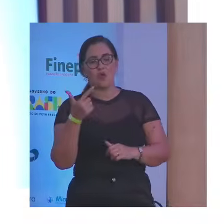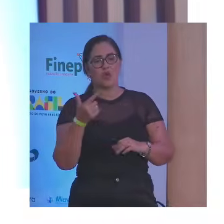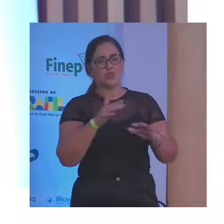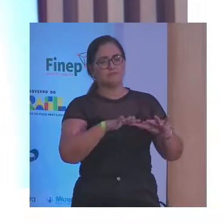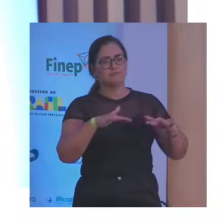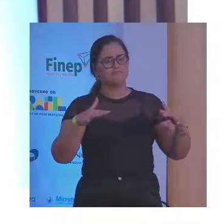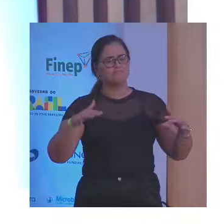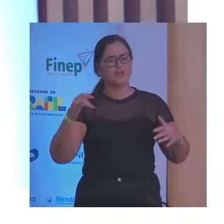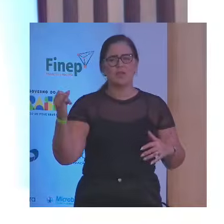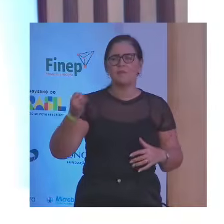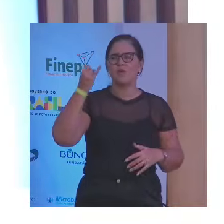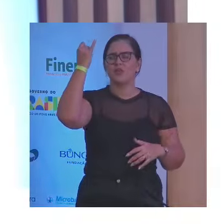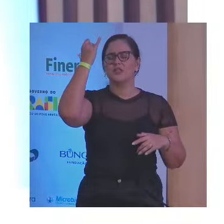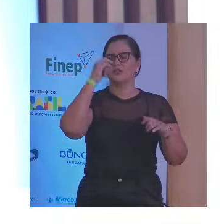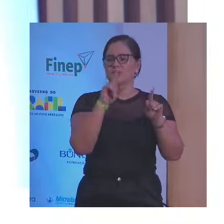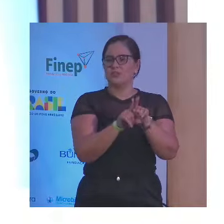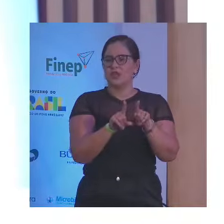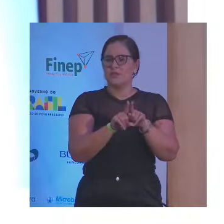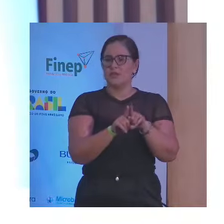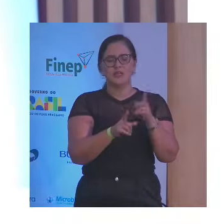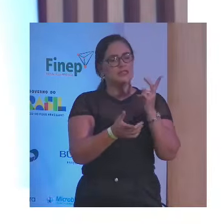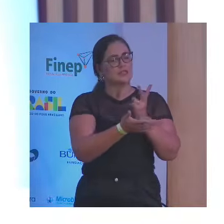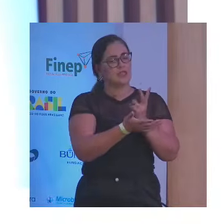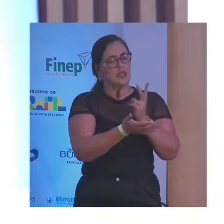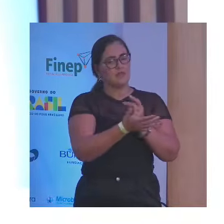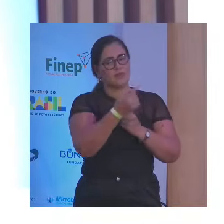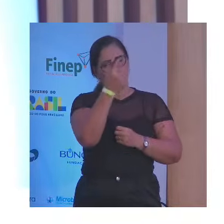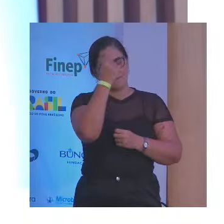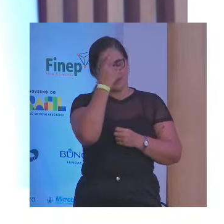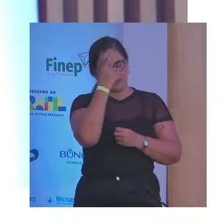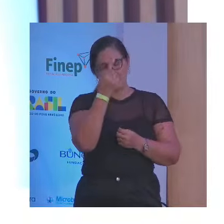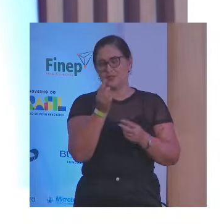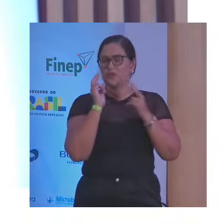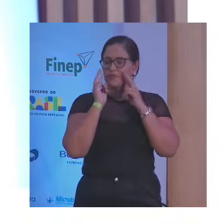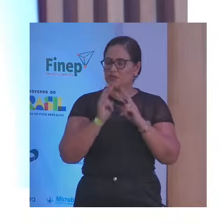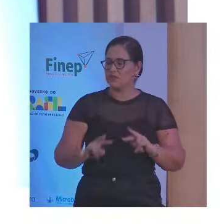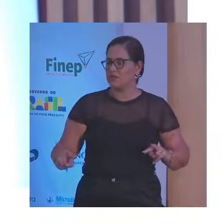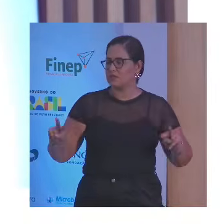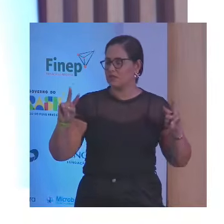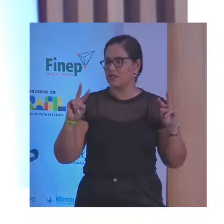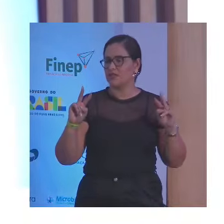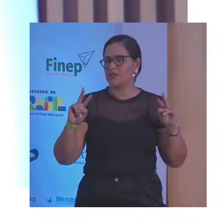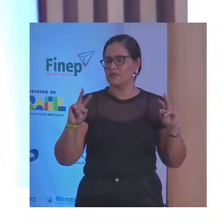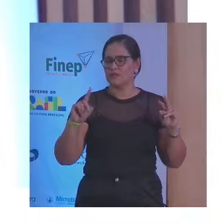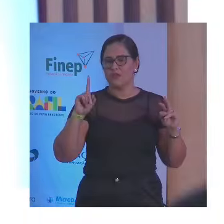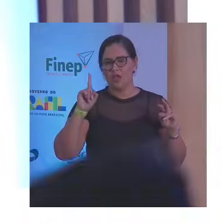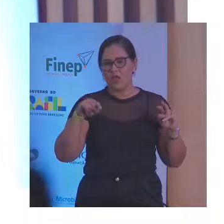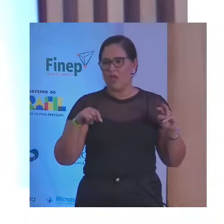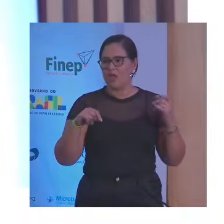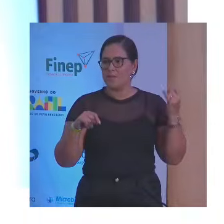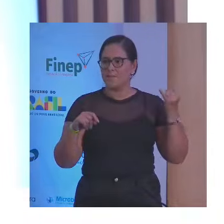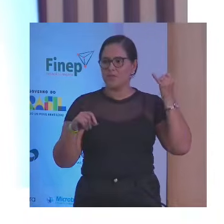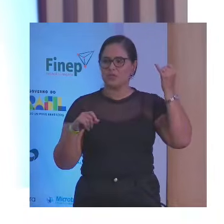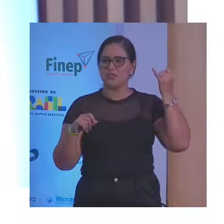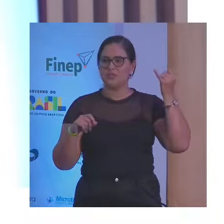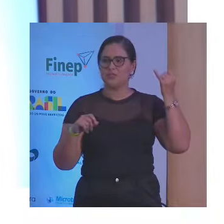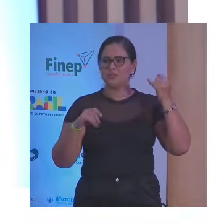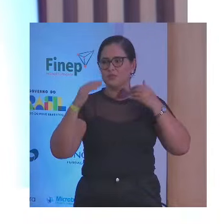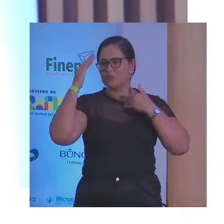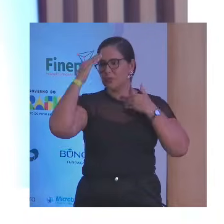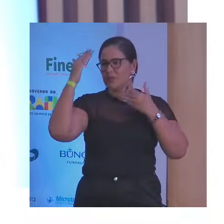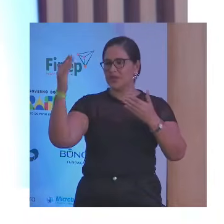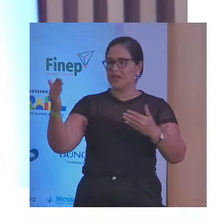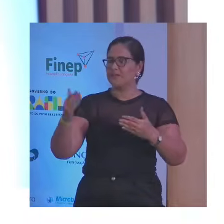extremamente relevantes também, né, que são sempre considerados. Então, dar essa visibilidade aos oceanos é um aspecto muito importante. Muito